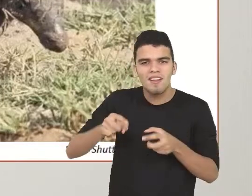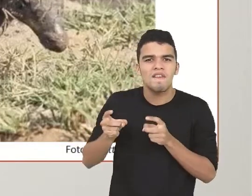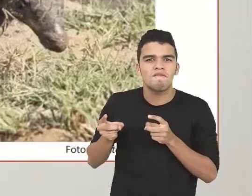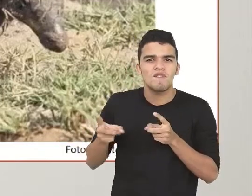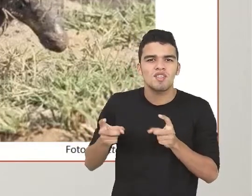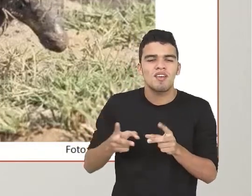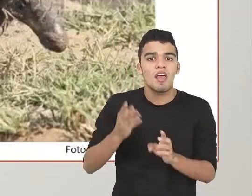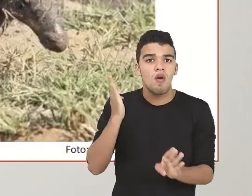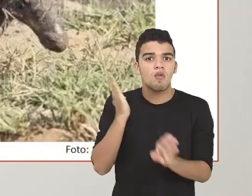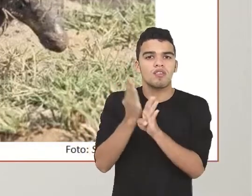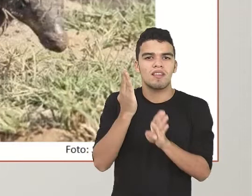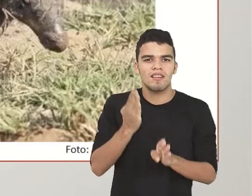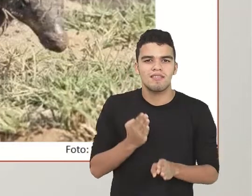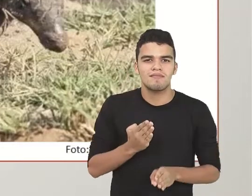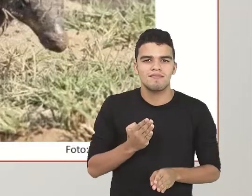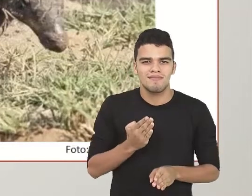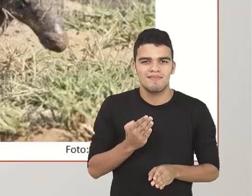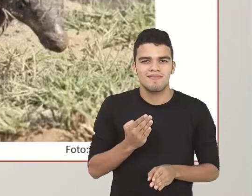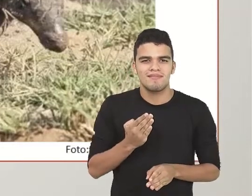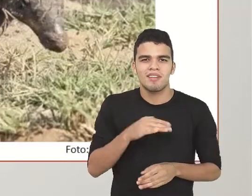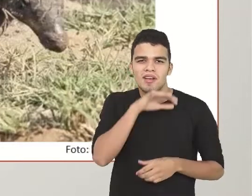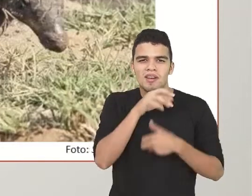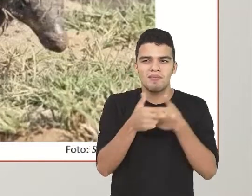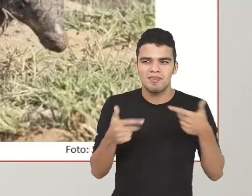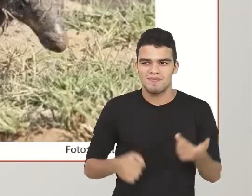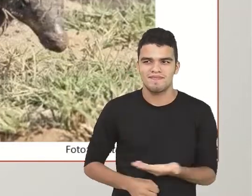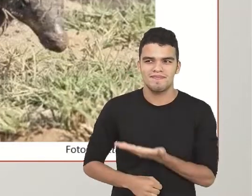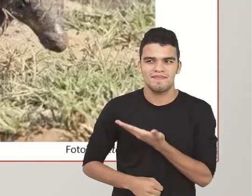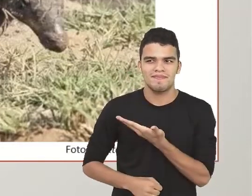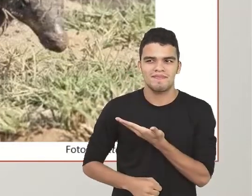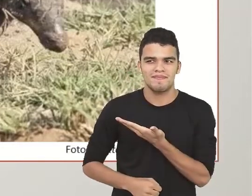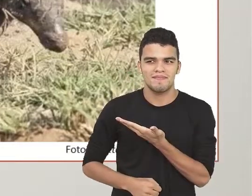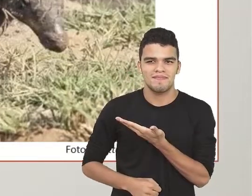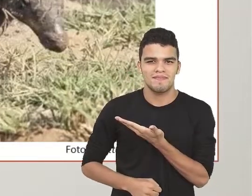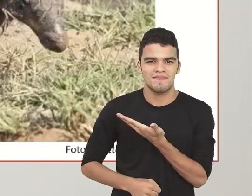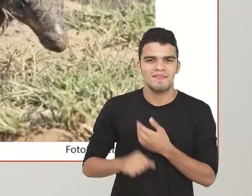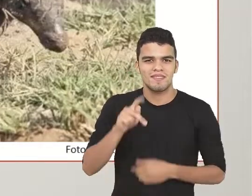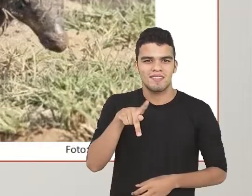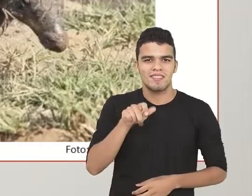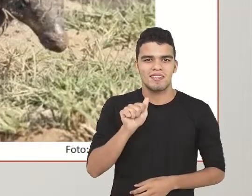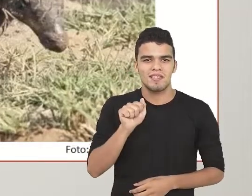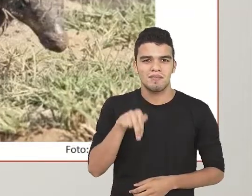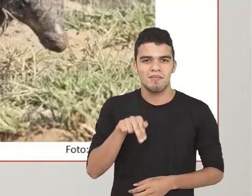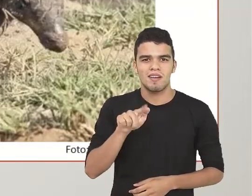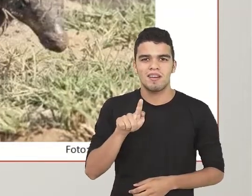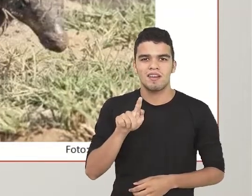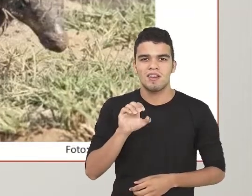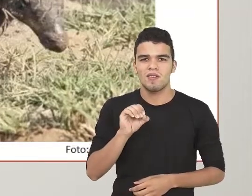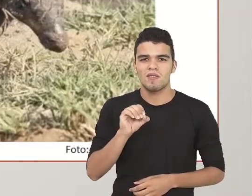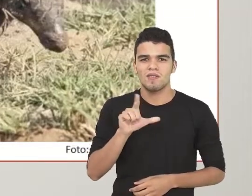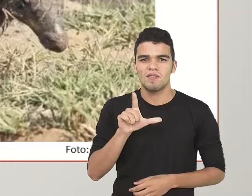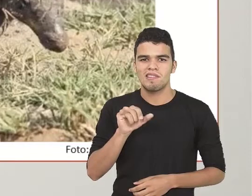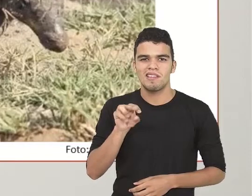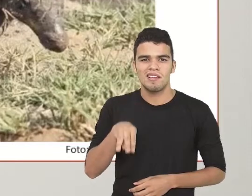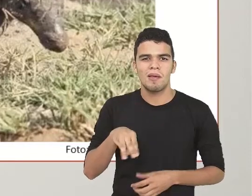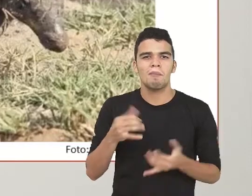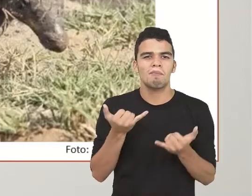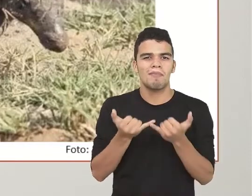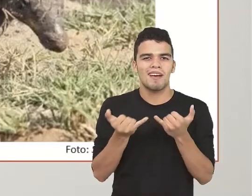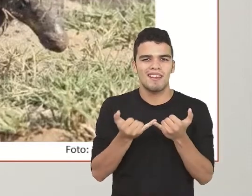esse bichinho bem aqui, ó, o pangolim. O pangolim, ele lembra muito um tatu, mas ele não é um tatu.